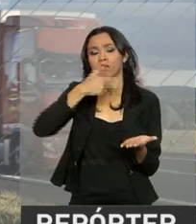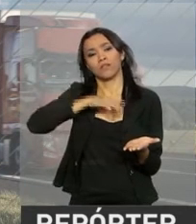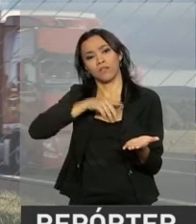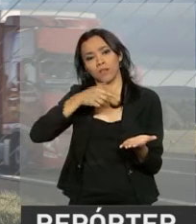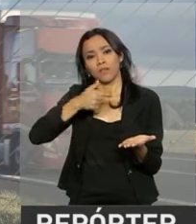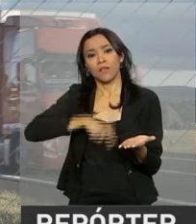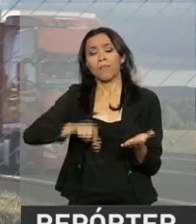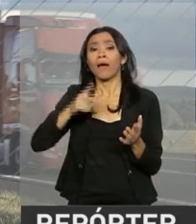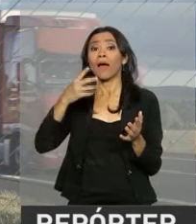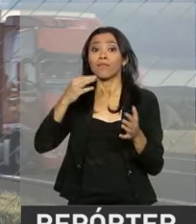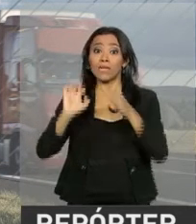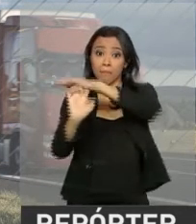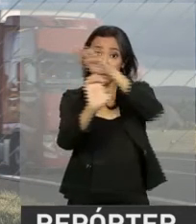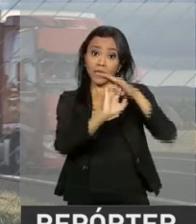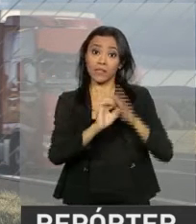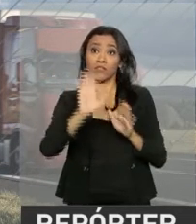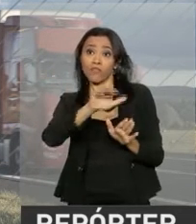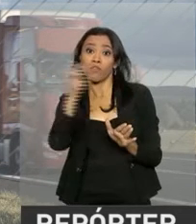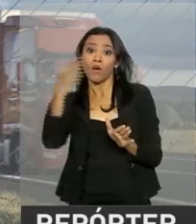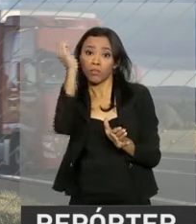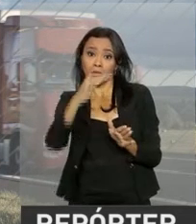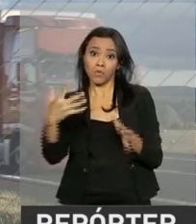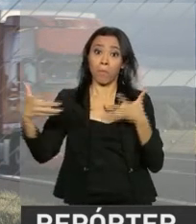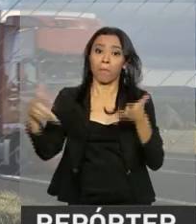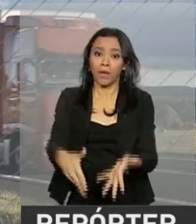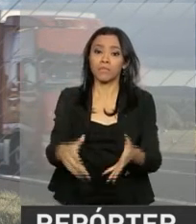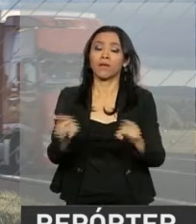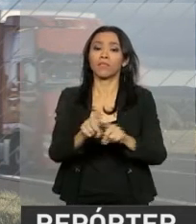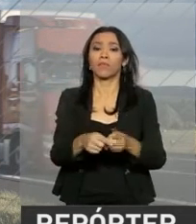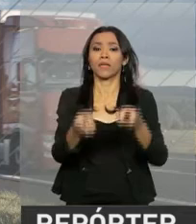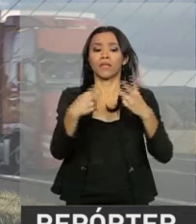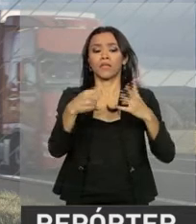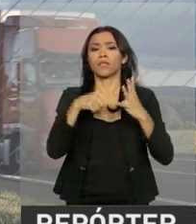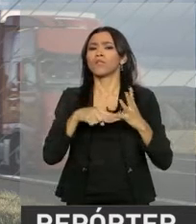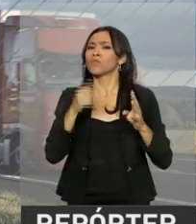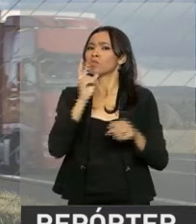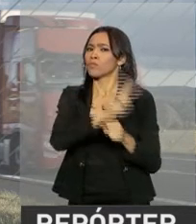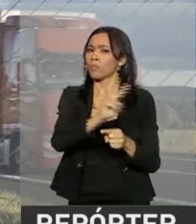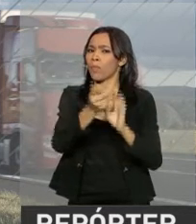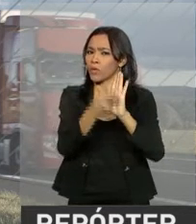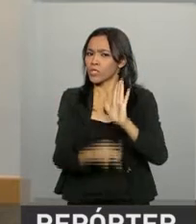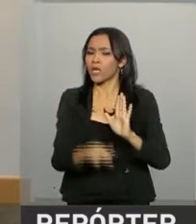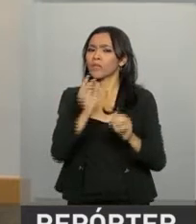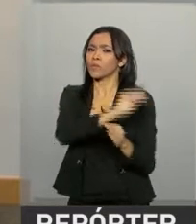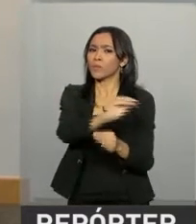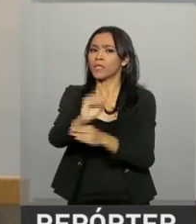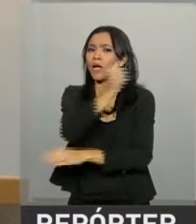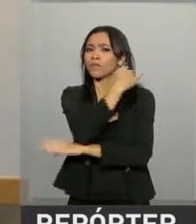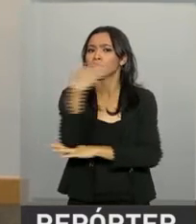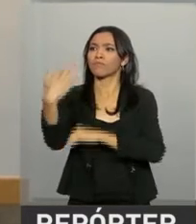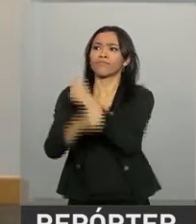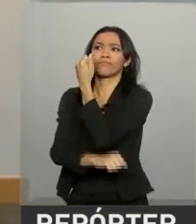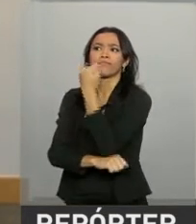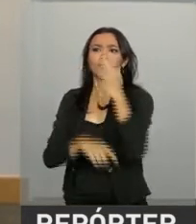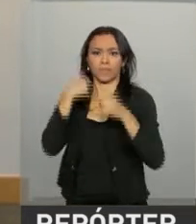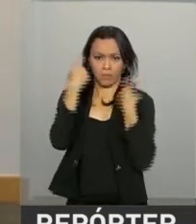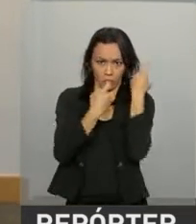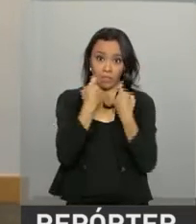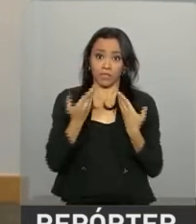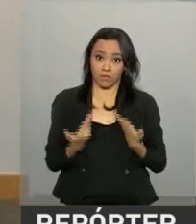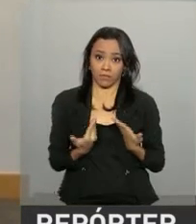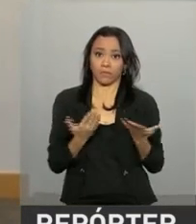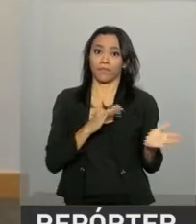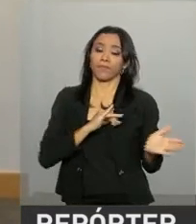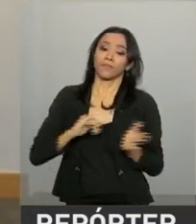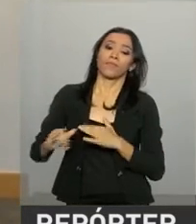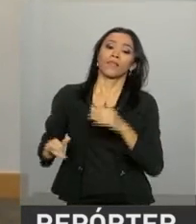investidores estrangeiros. E os projetos também devem ter viabilidade ambiental comprovada. Parece ser uma